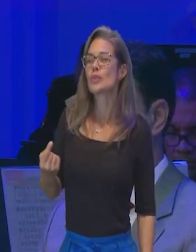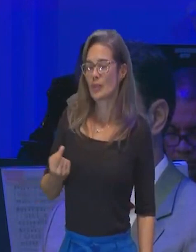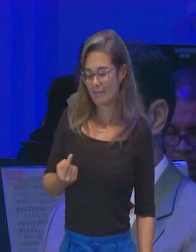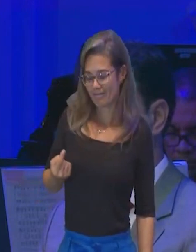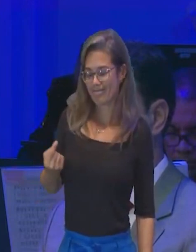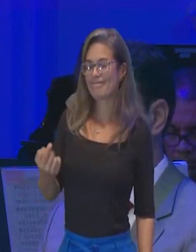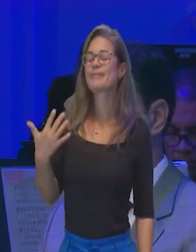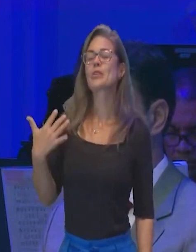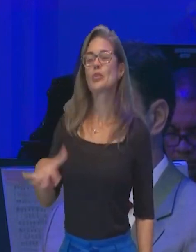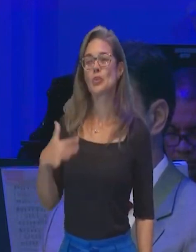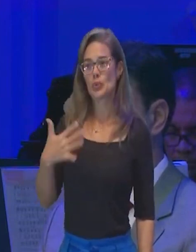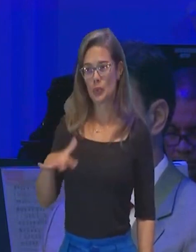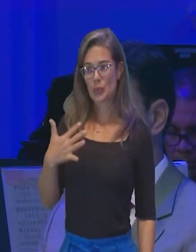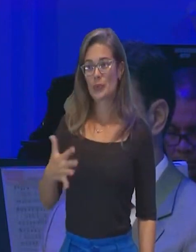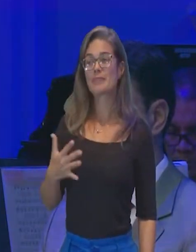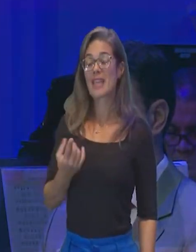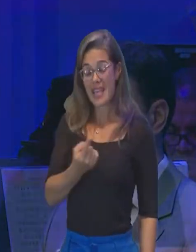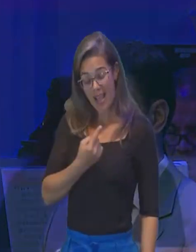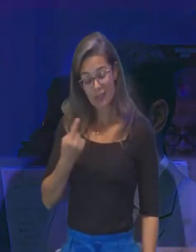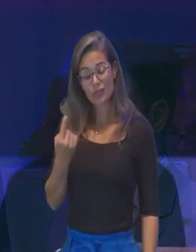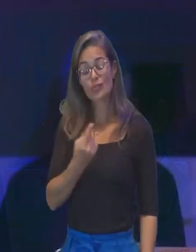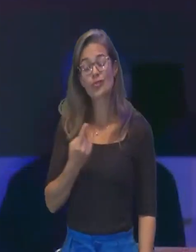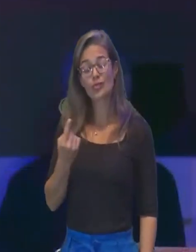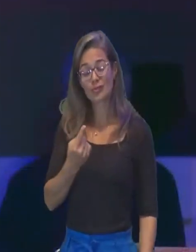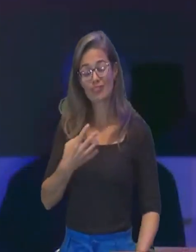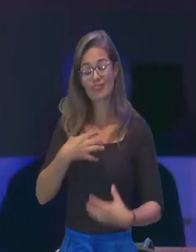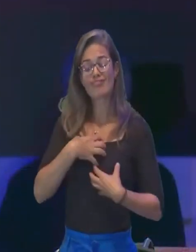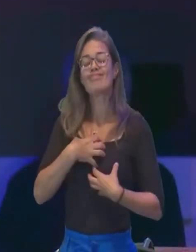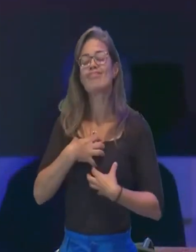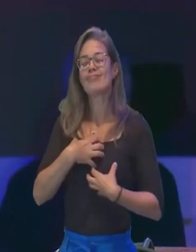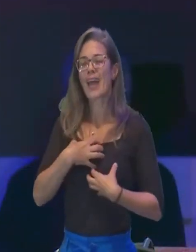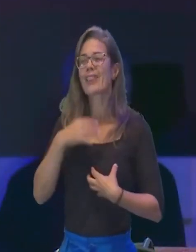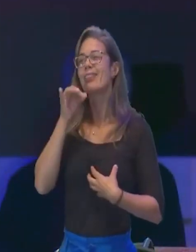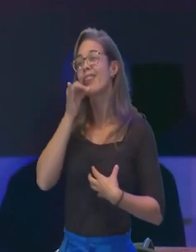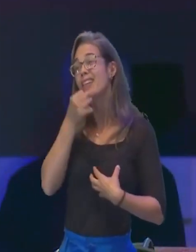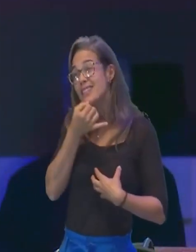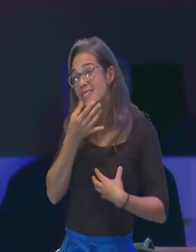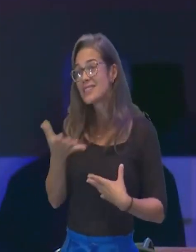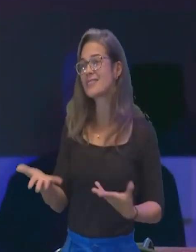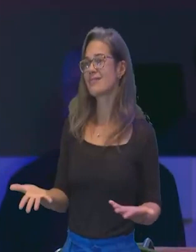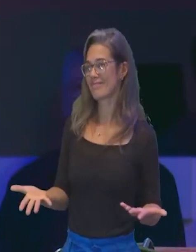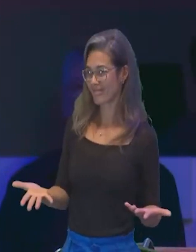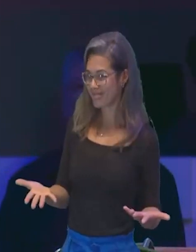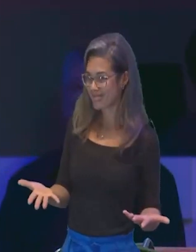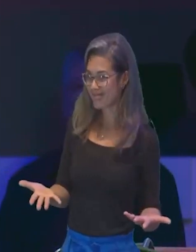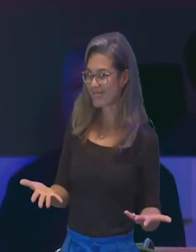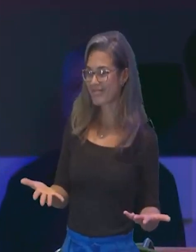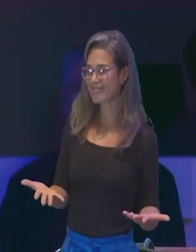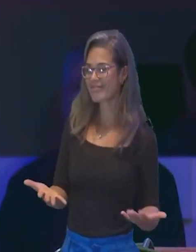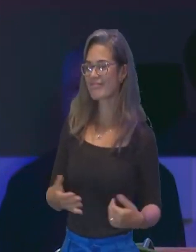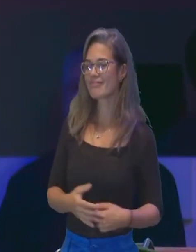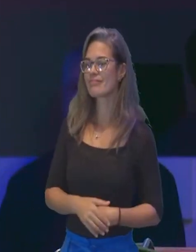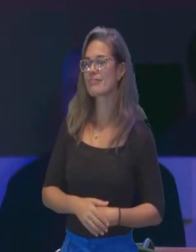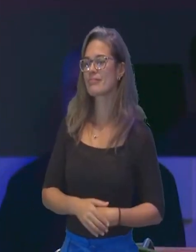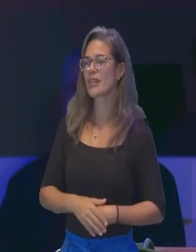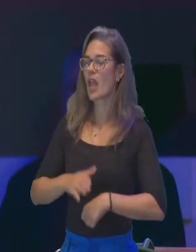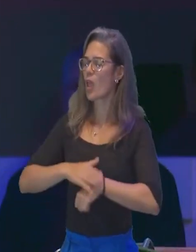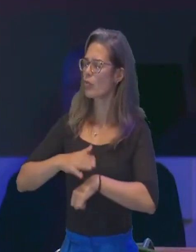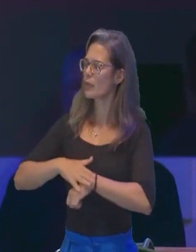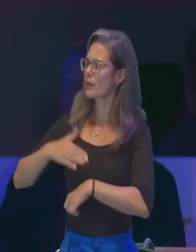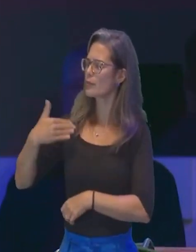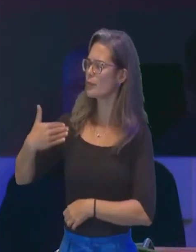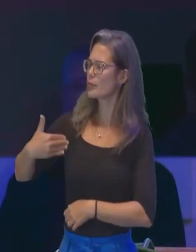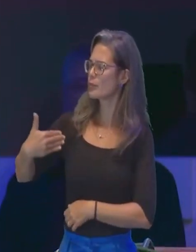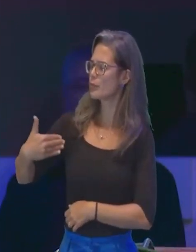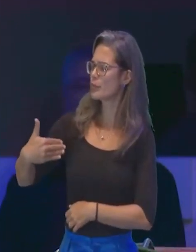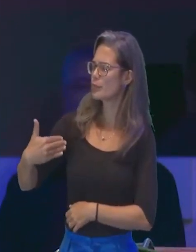Solidão, queridos, afeta a nossa alma, afeta o nosso bom humor, afeta a nossa maneira de viver. E passado um tempo, conta-nos